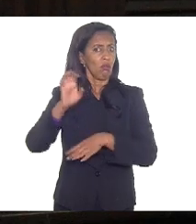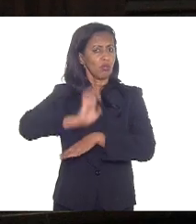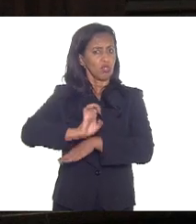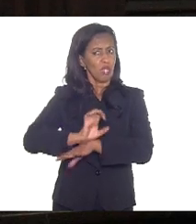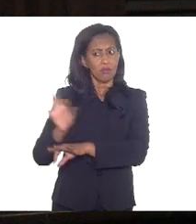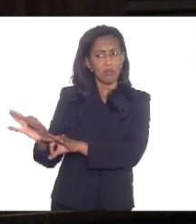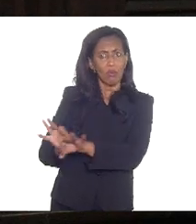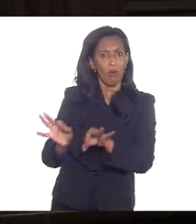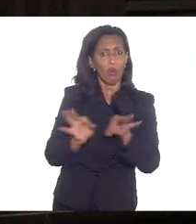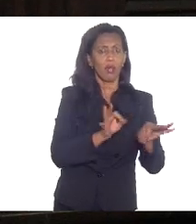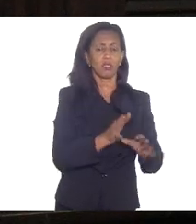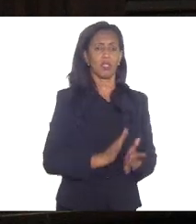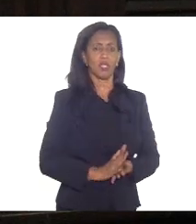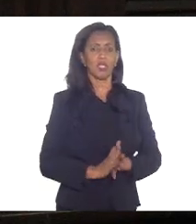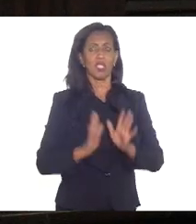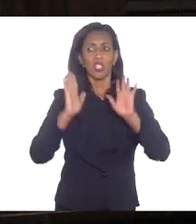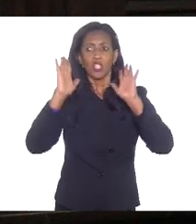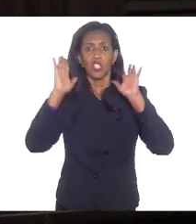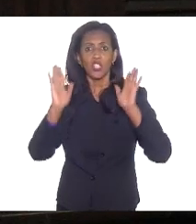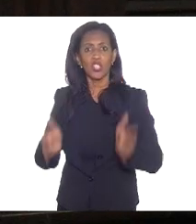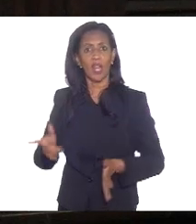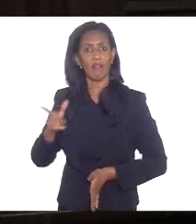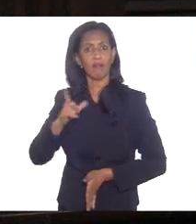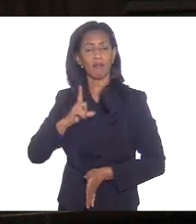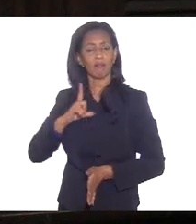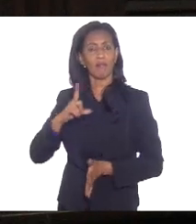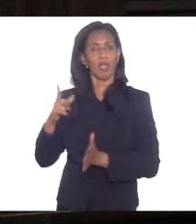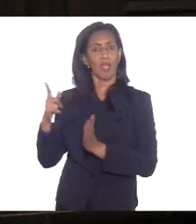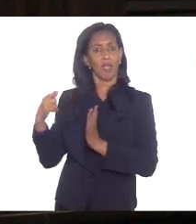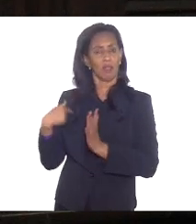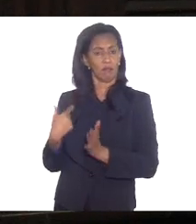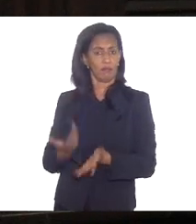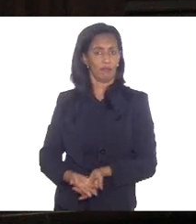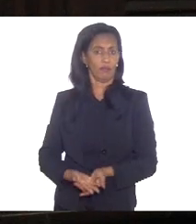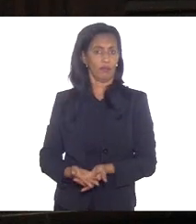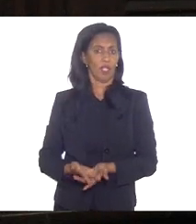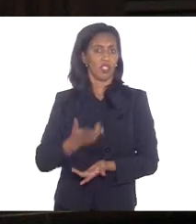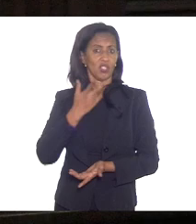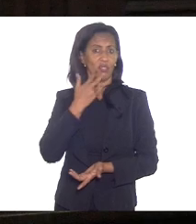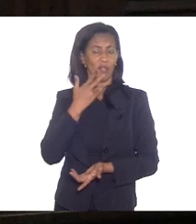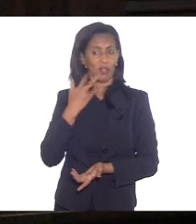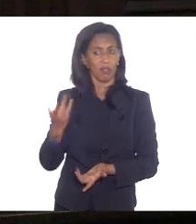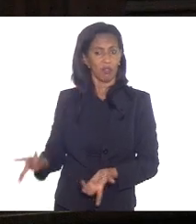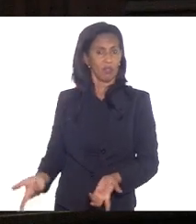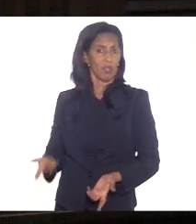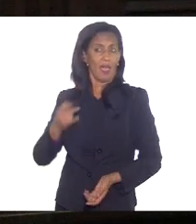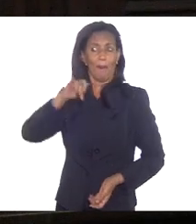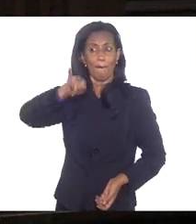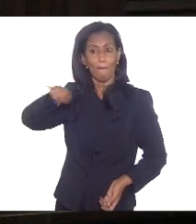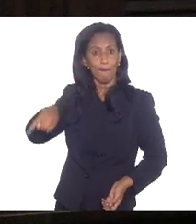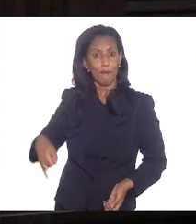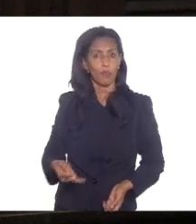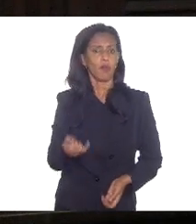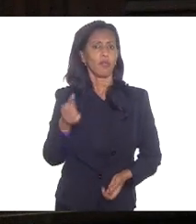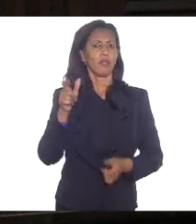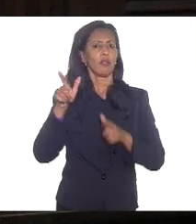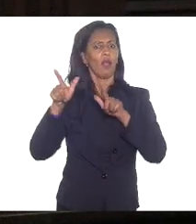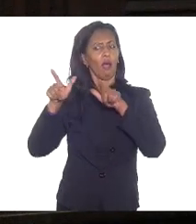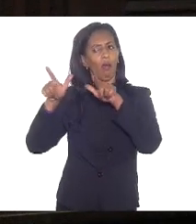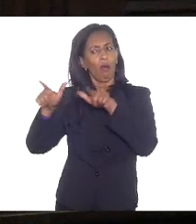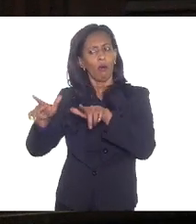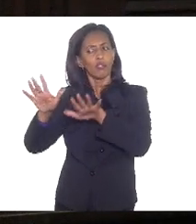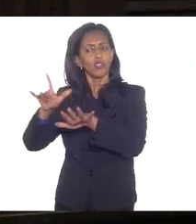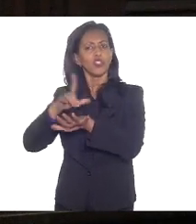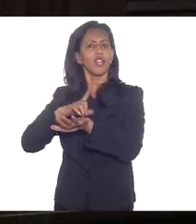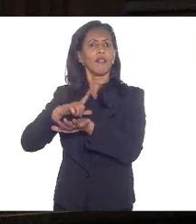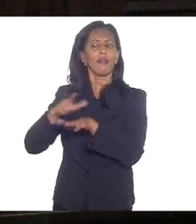organize diante do que já existe. A gente está propondo que seja inaugurado alguma coisa. É aproveitar o que já tem, em que estado